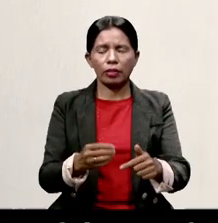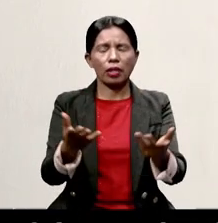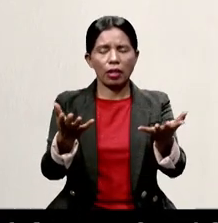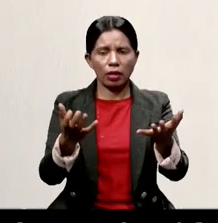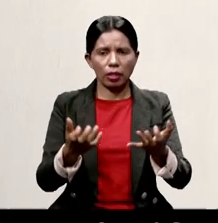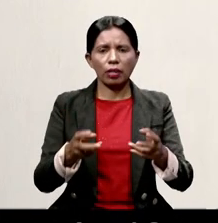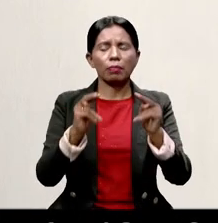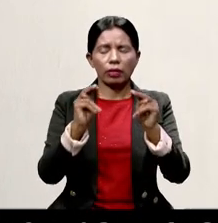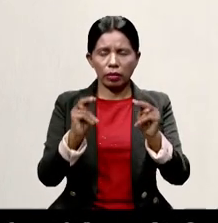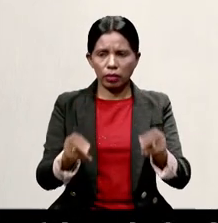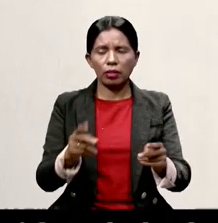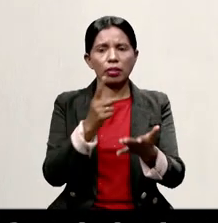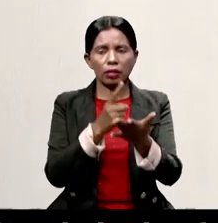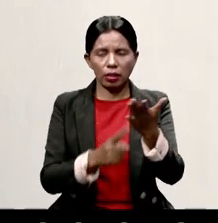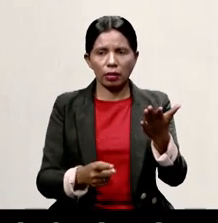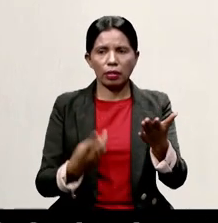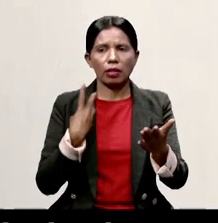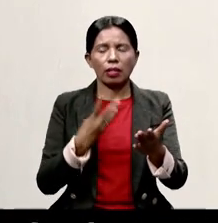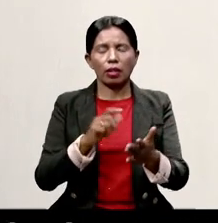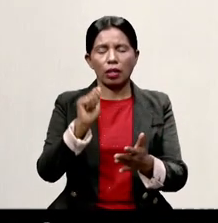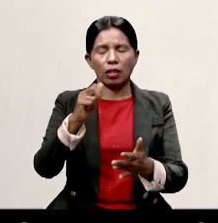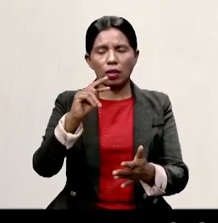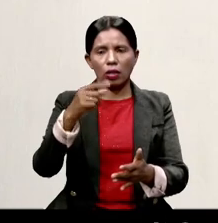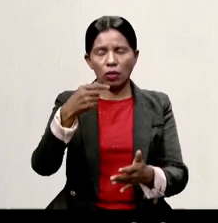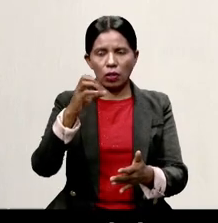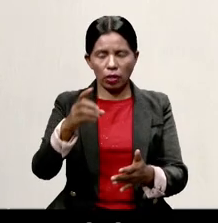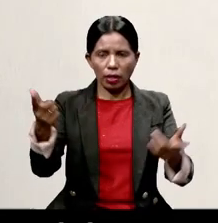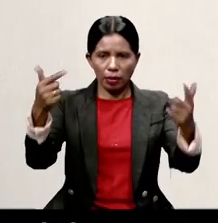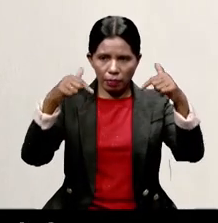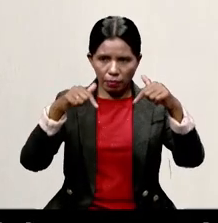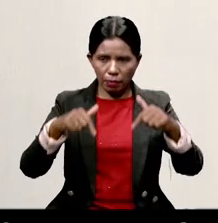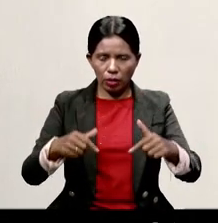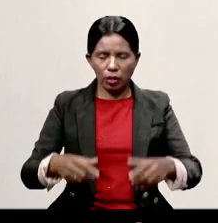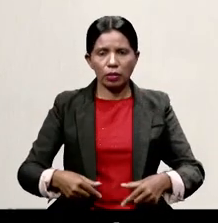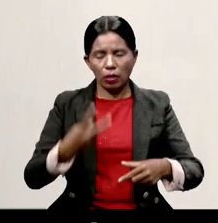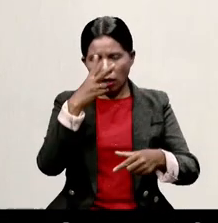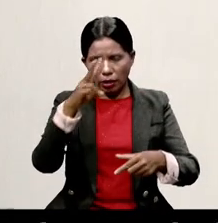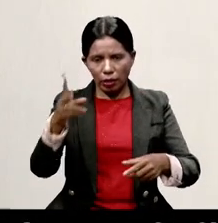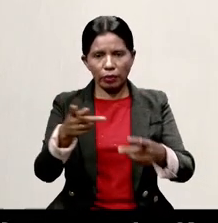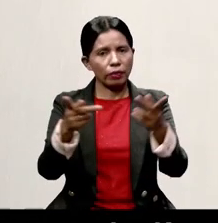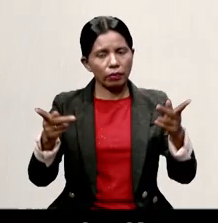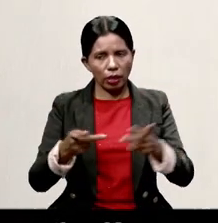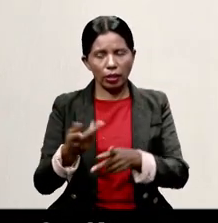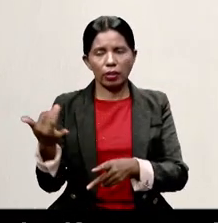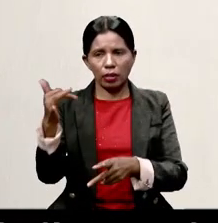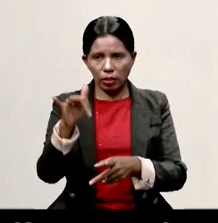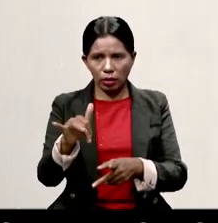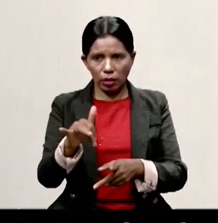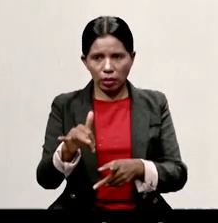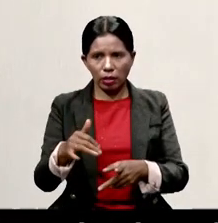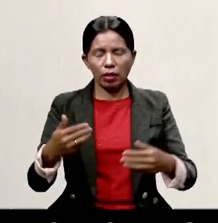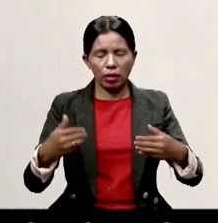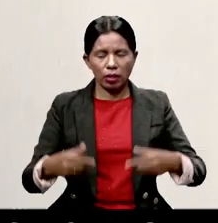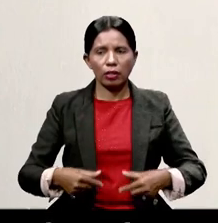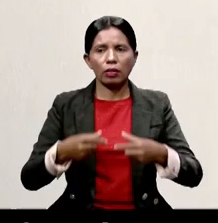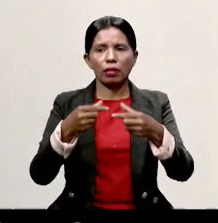existe a reciprocidade. Portanto, Angola vem e posiciona-se numa condição de que temos para oferecer